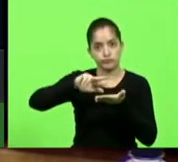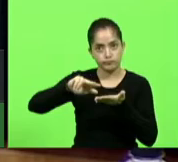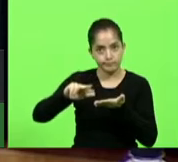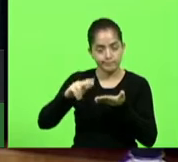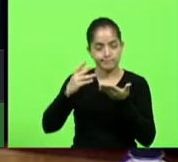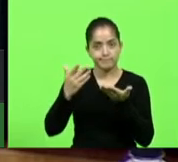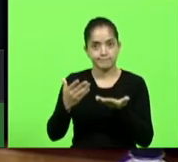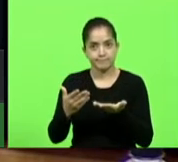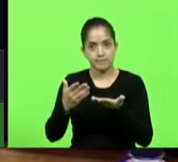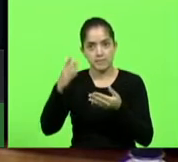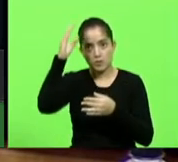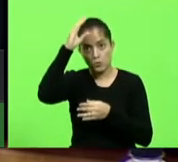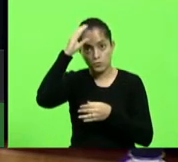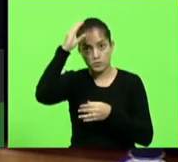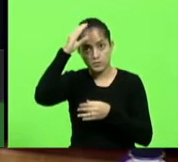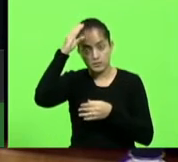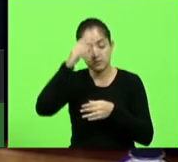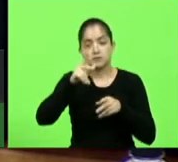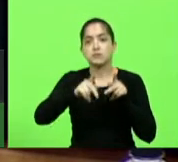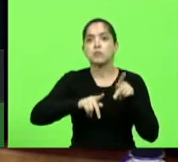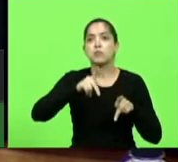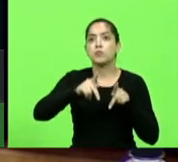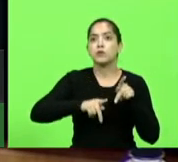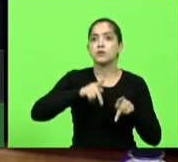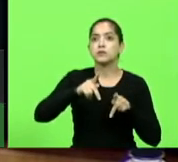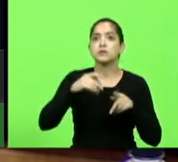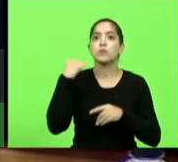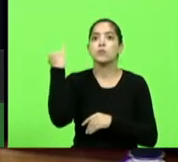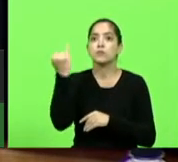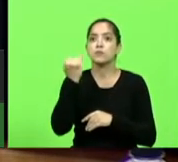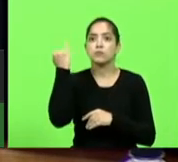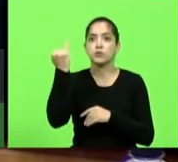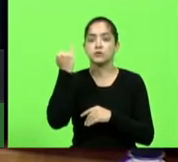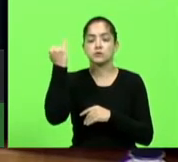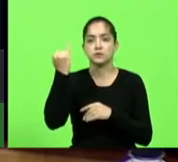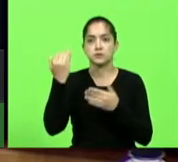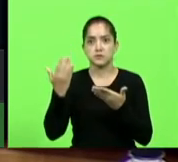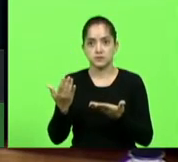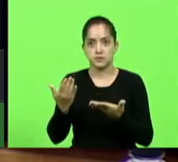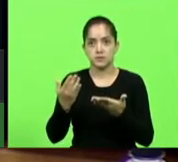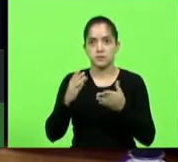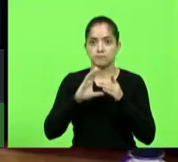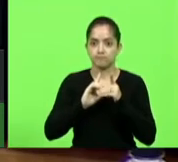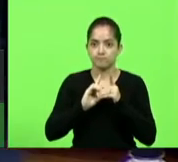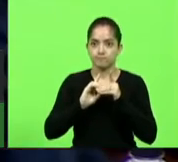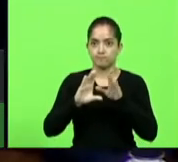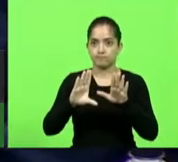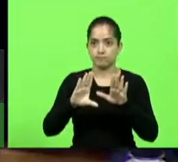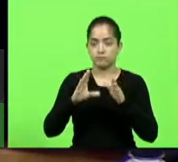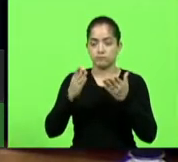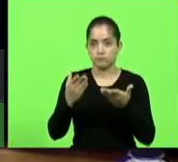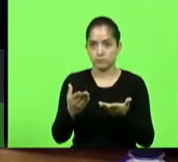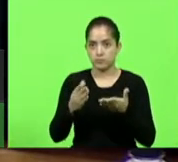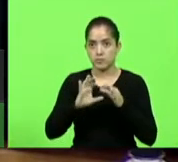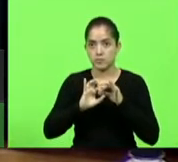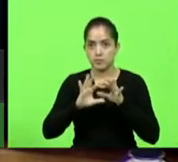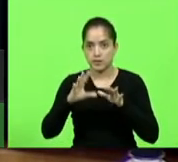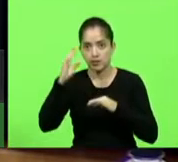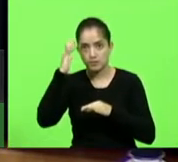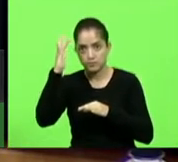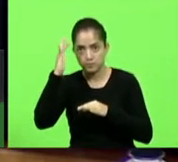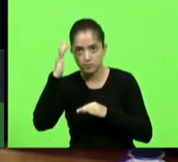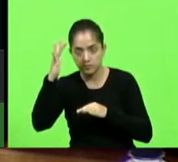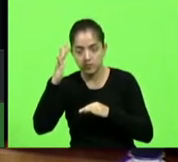para conscientizar a população sobre a importância de reafirmar a democracia por meio da liberdade de pensamento